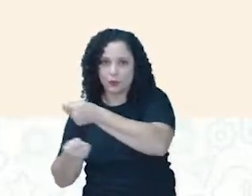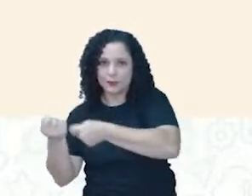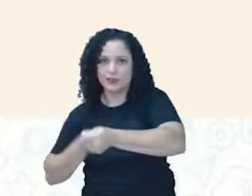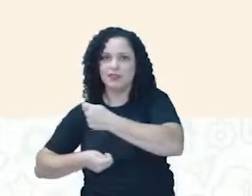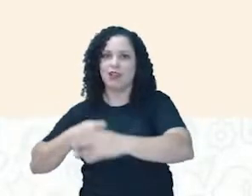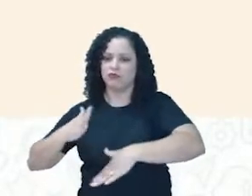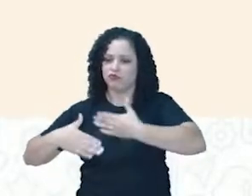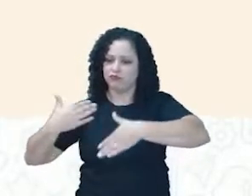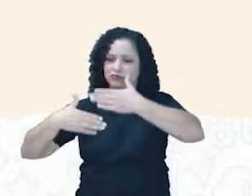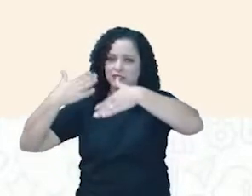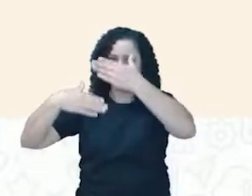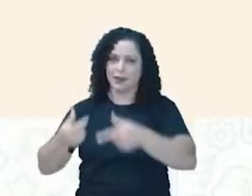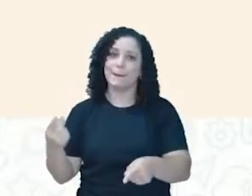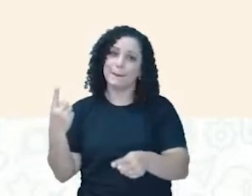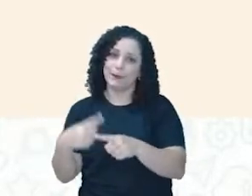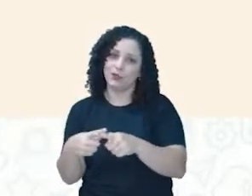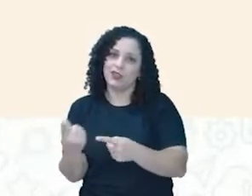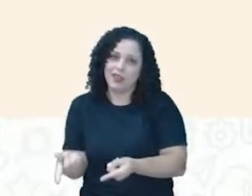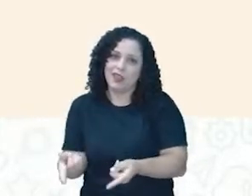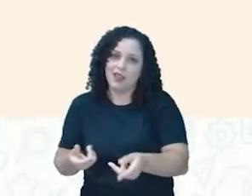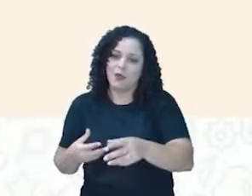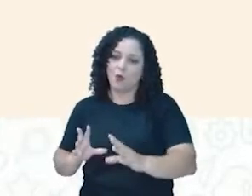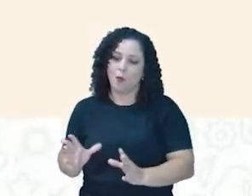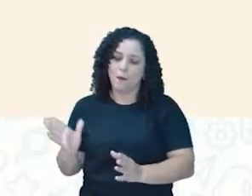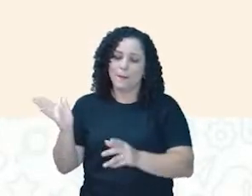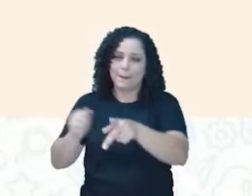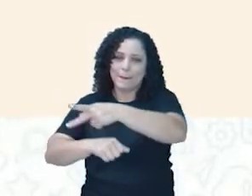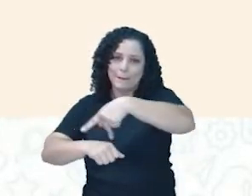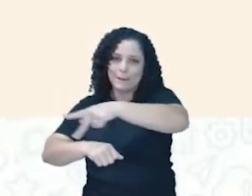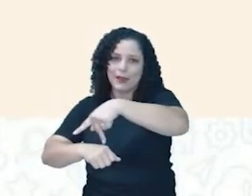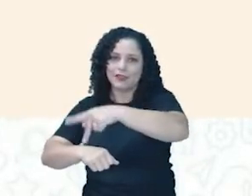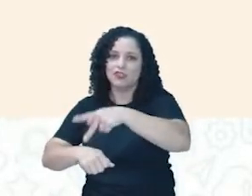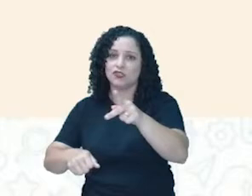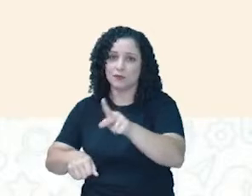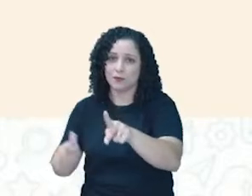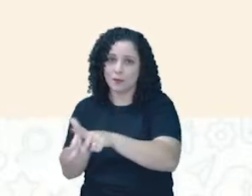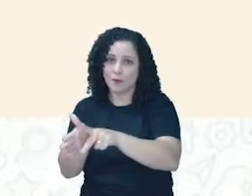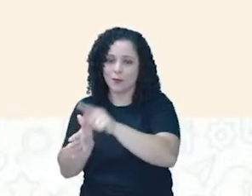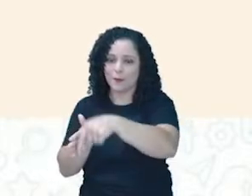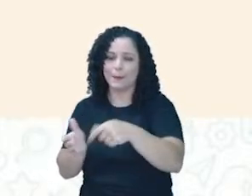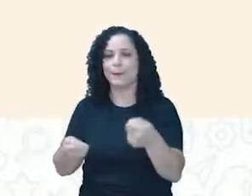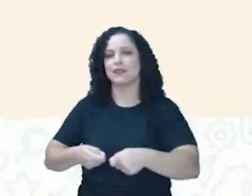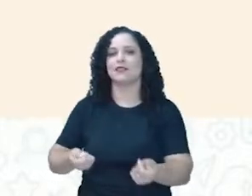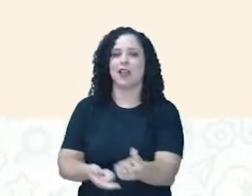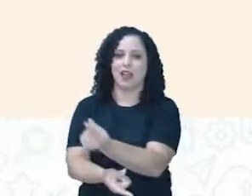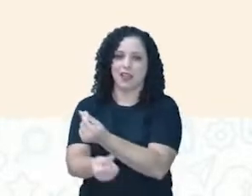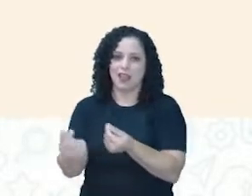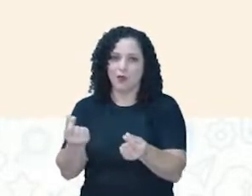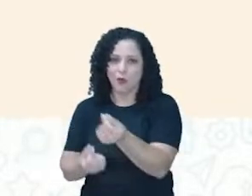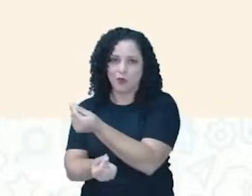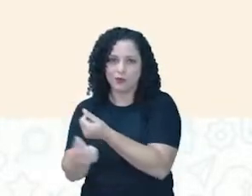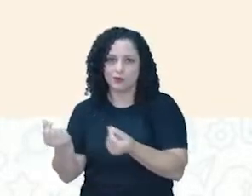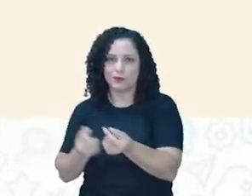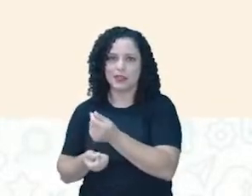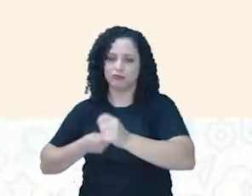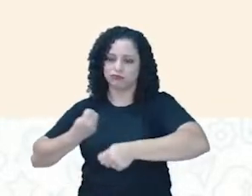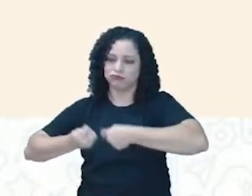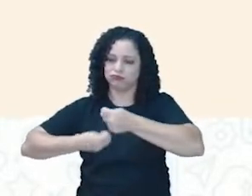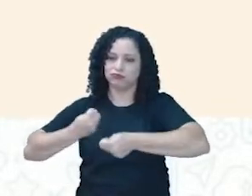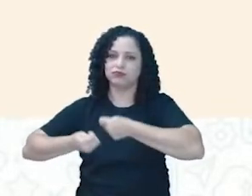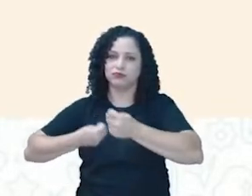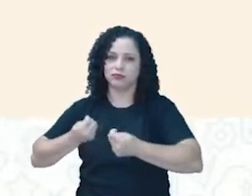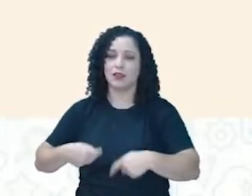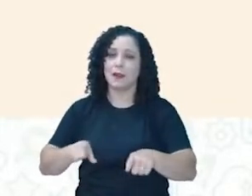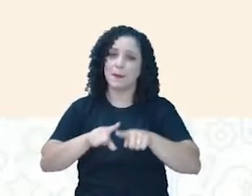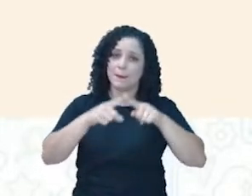né, porque a economia é muito importante para um país, para uma nação, né, a gente precisa desenvolver economicamente, mas a gente